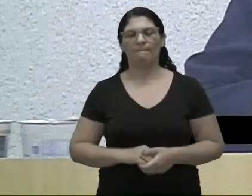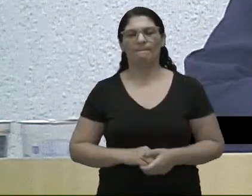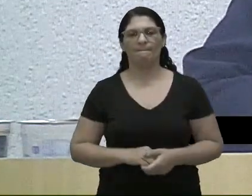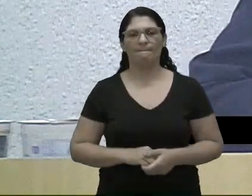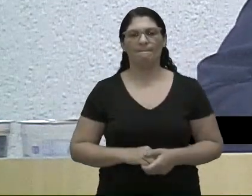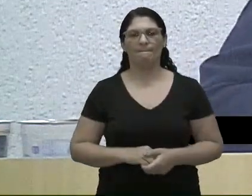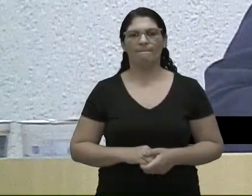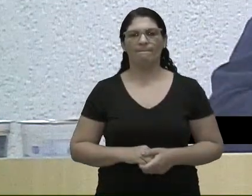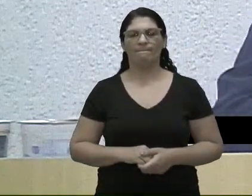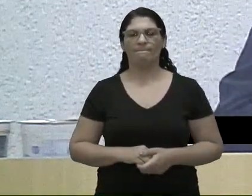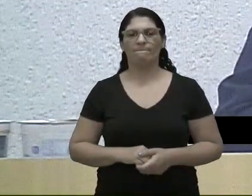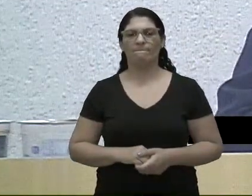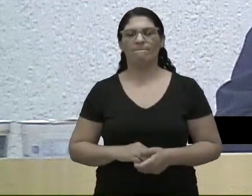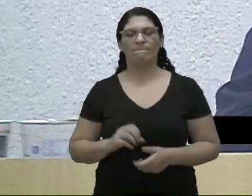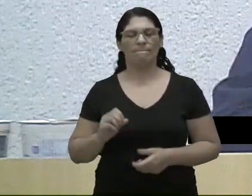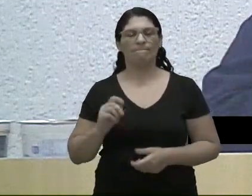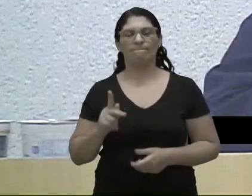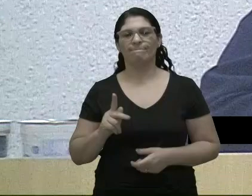Tá.